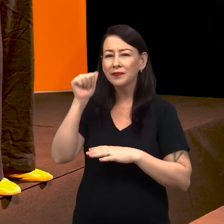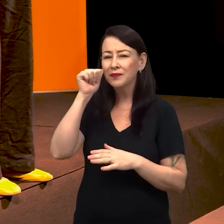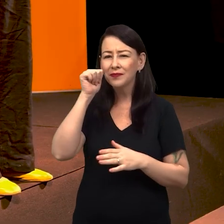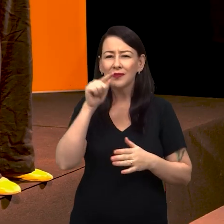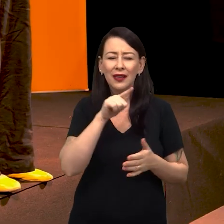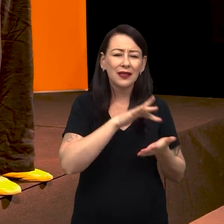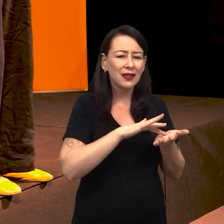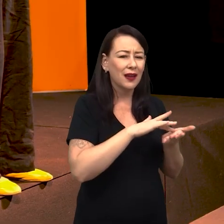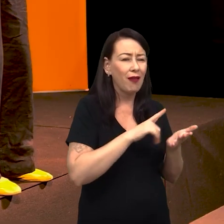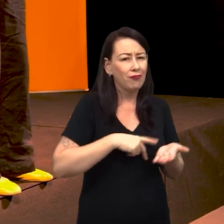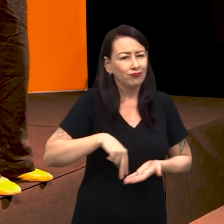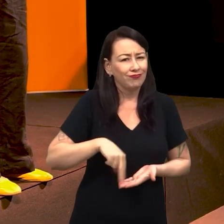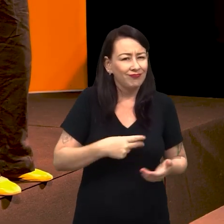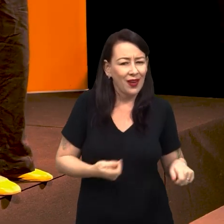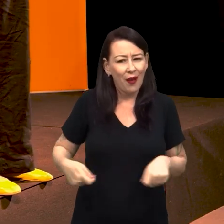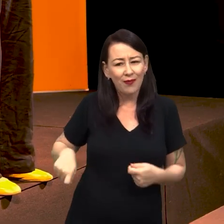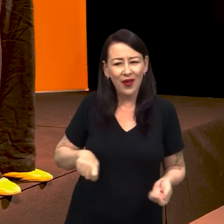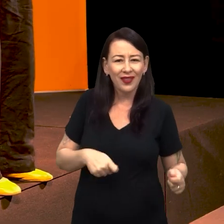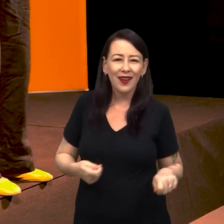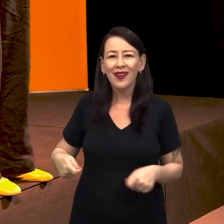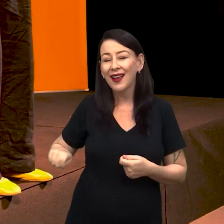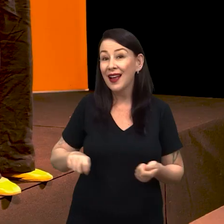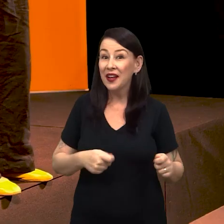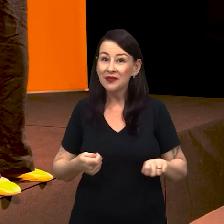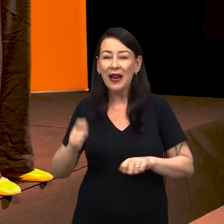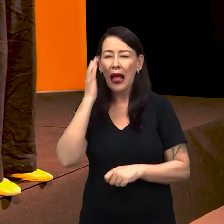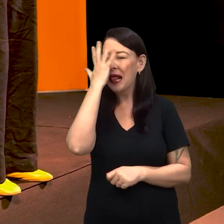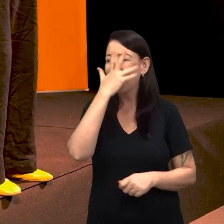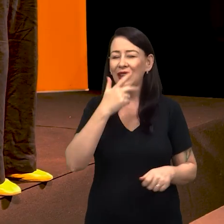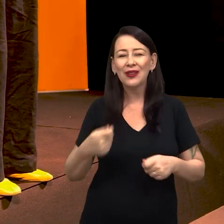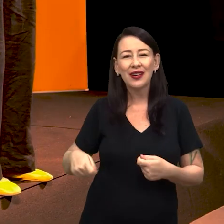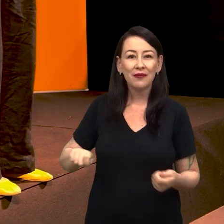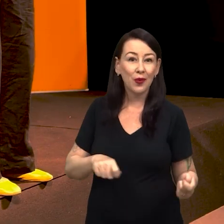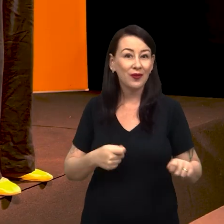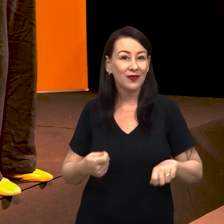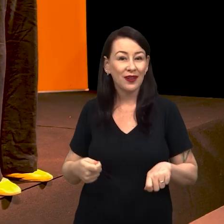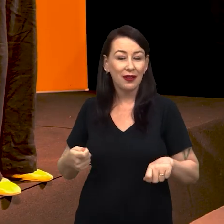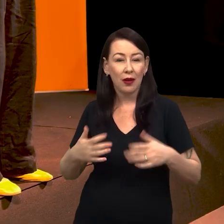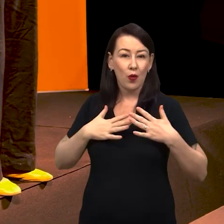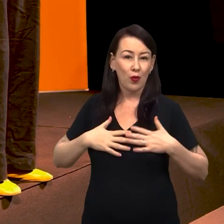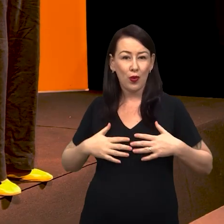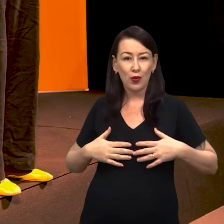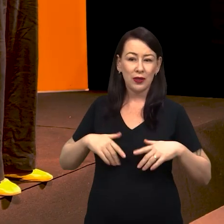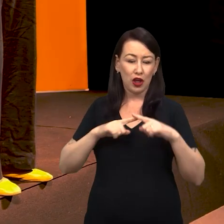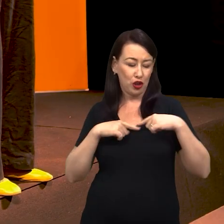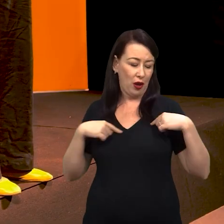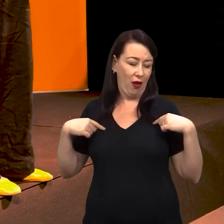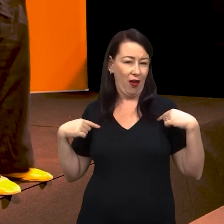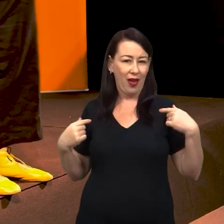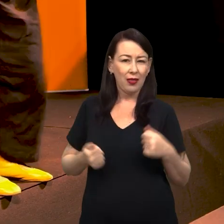dia. Ciganinha tem um lindo rebolado, ciganinha tem um lindo rebolado, blusa